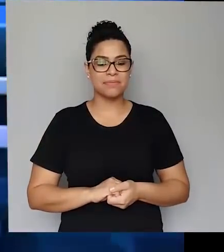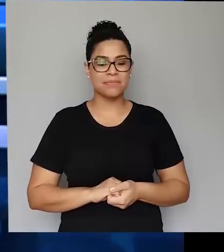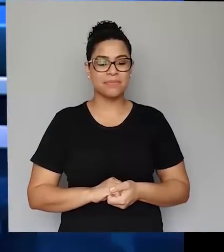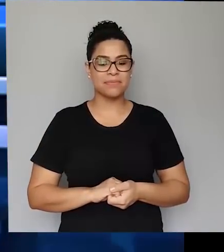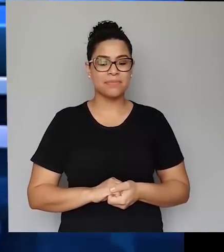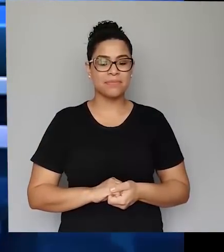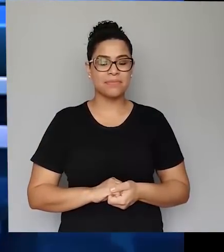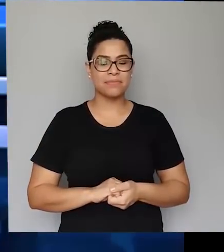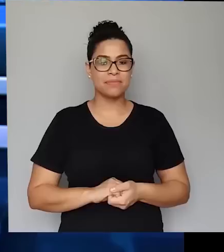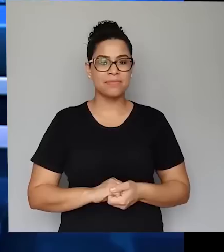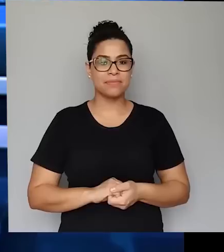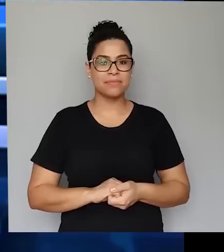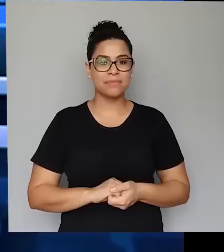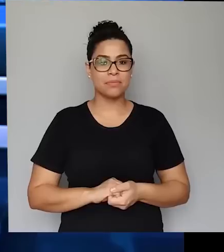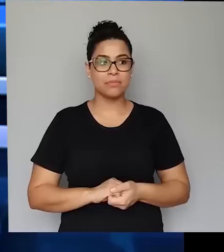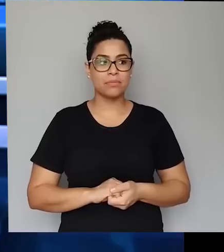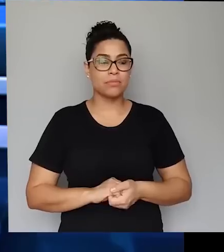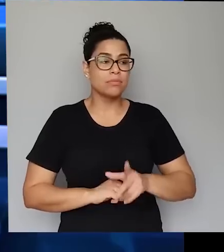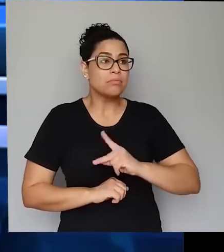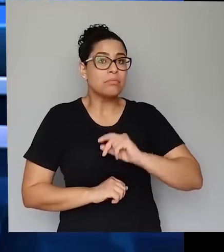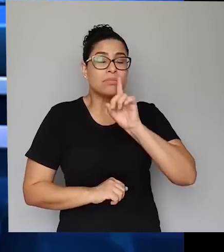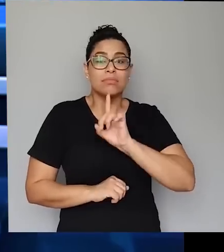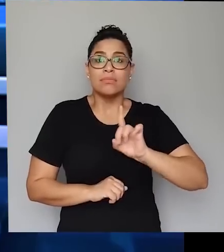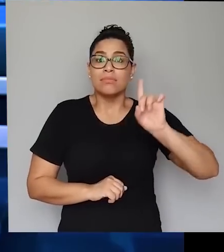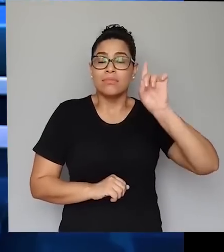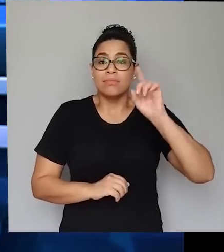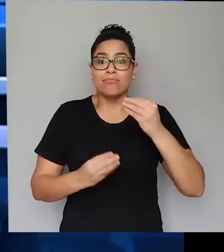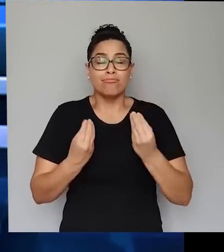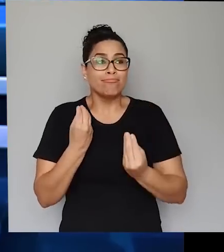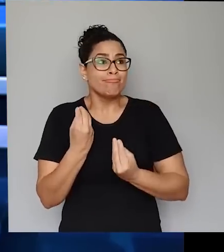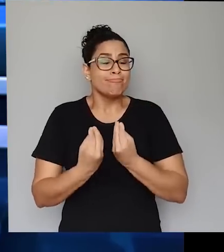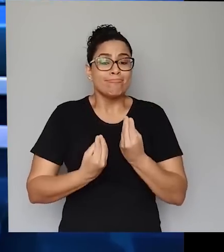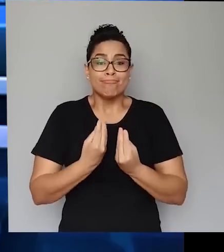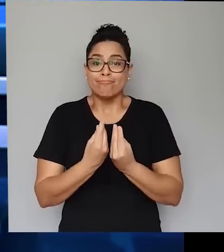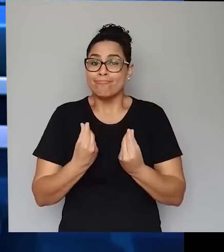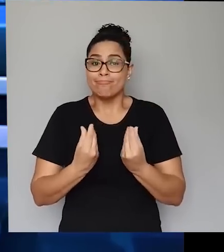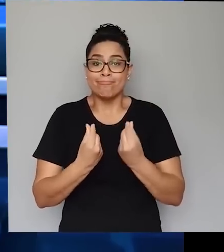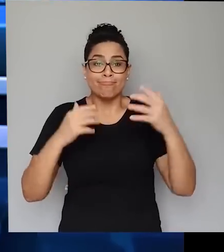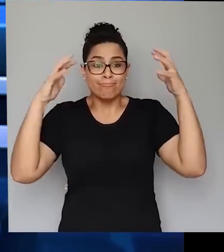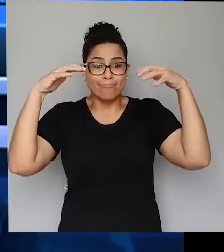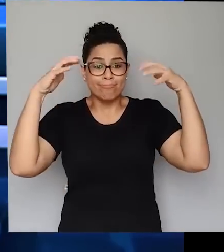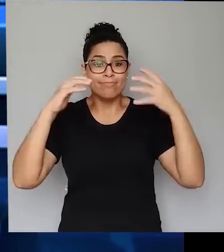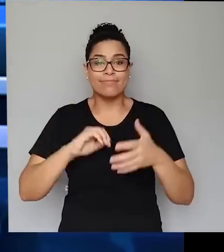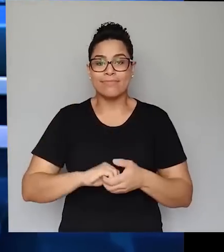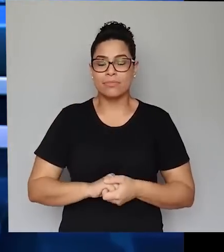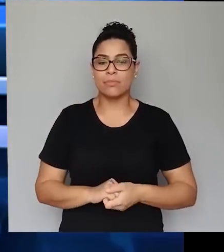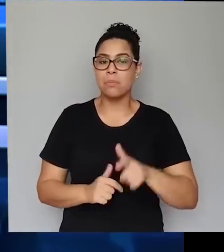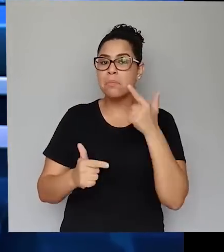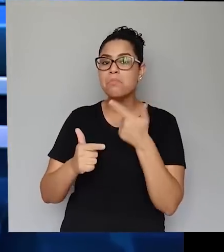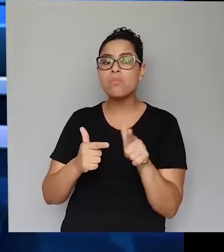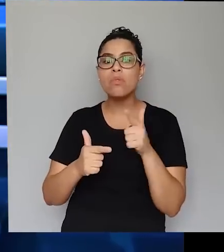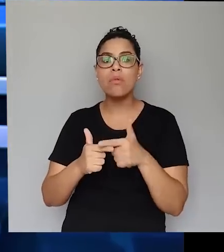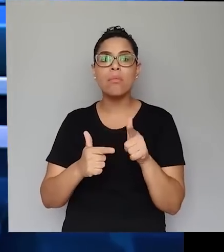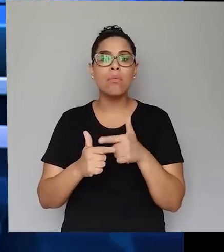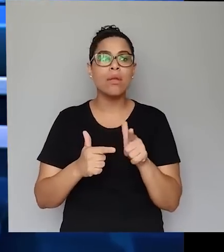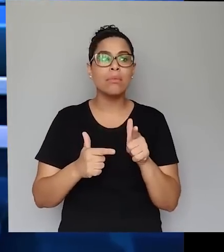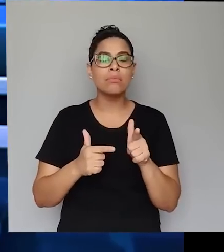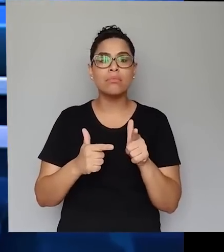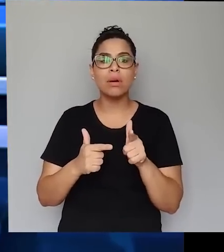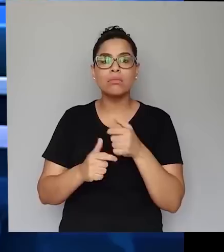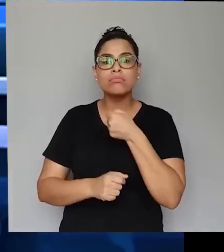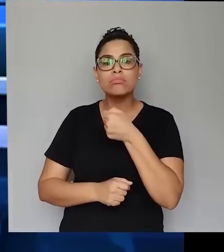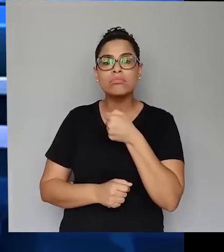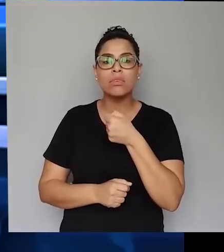Oh my gosh, it's raining too much. Parece que estamos com algum problema na transmissão.